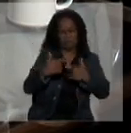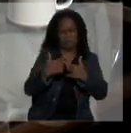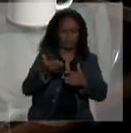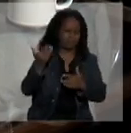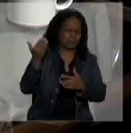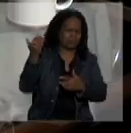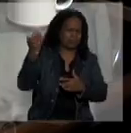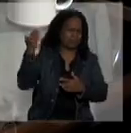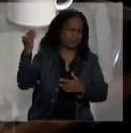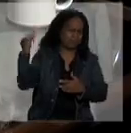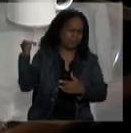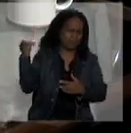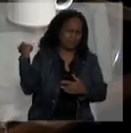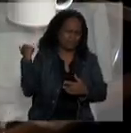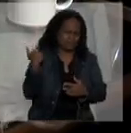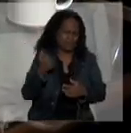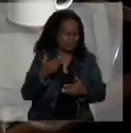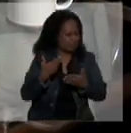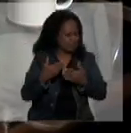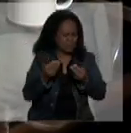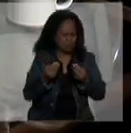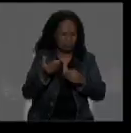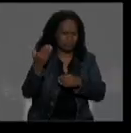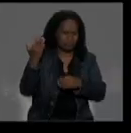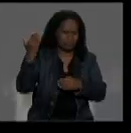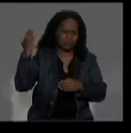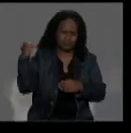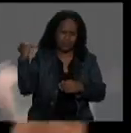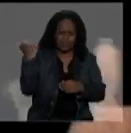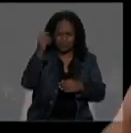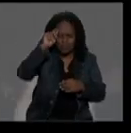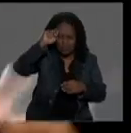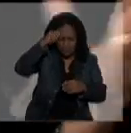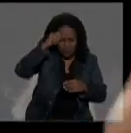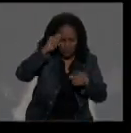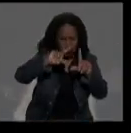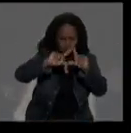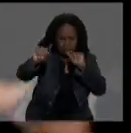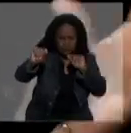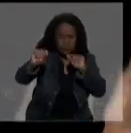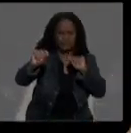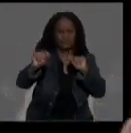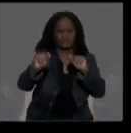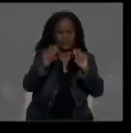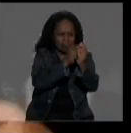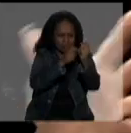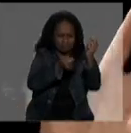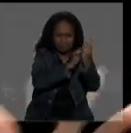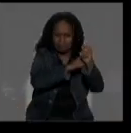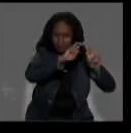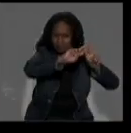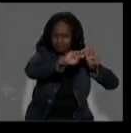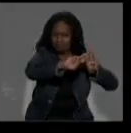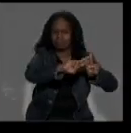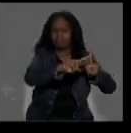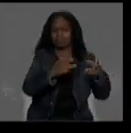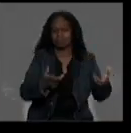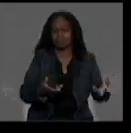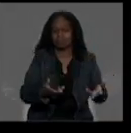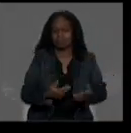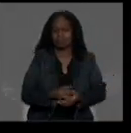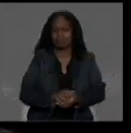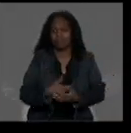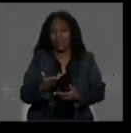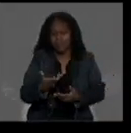Quilombo foram aqueles que muito distante, né? Aqueles negros que fugiam, tem até uma historinha assim, né? E